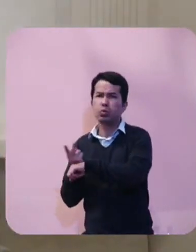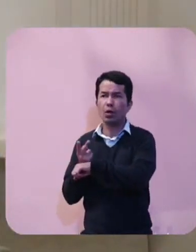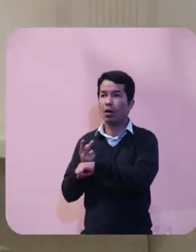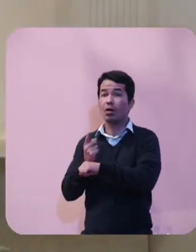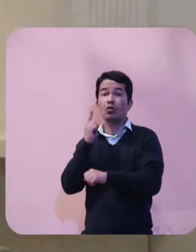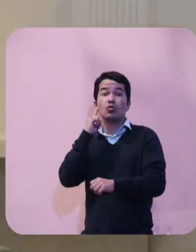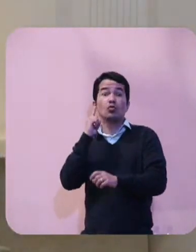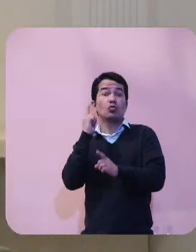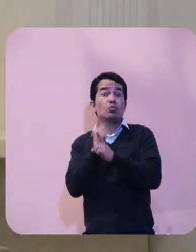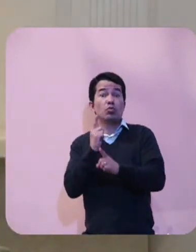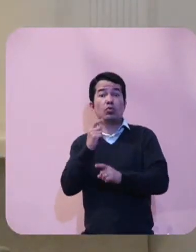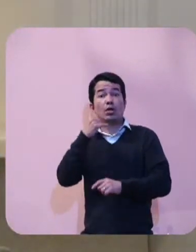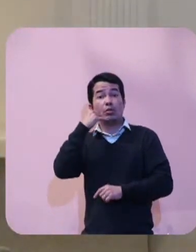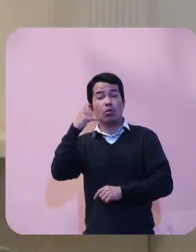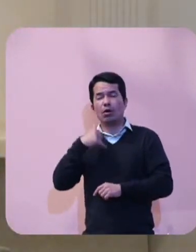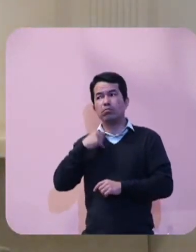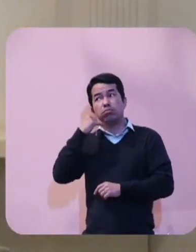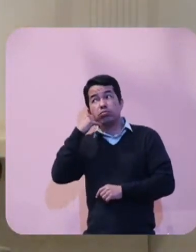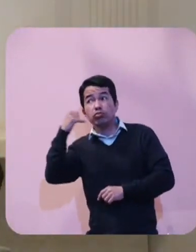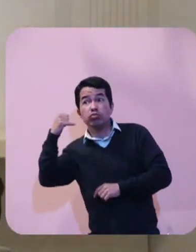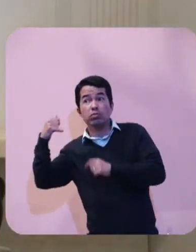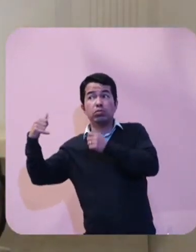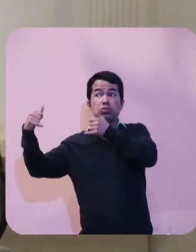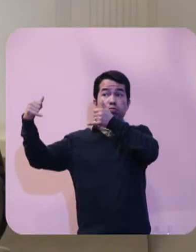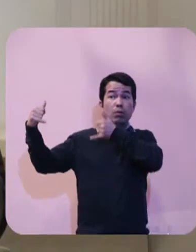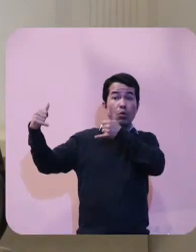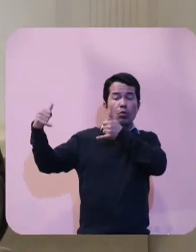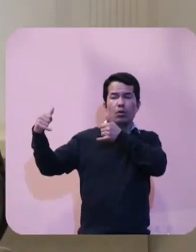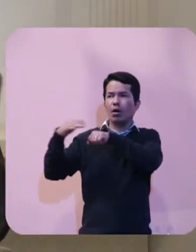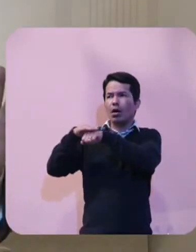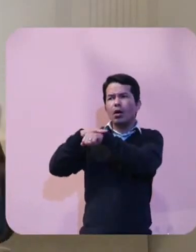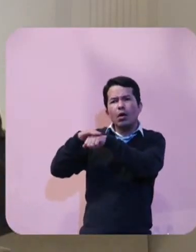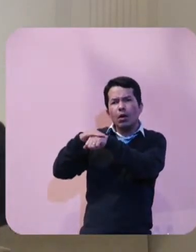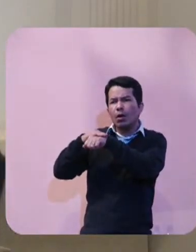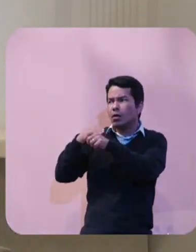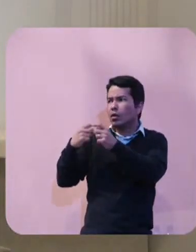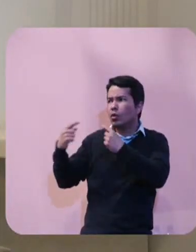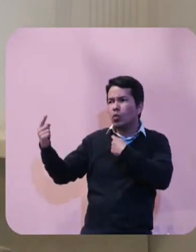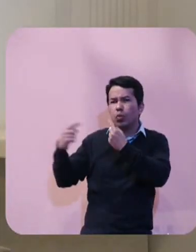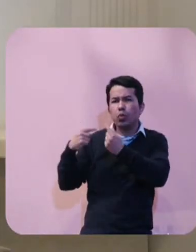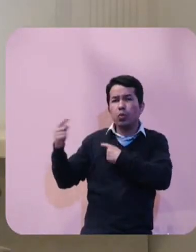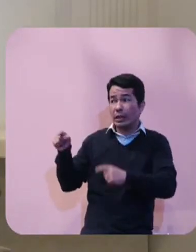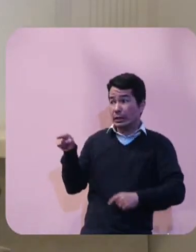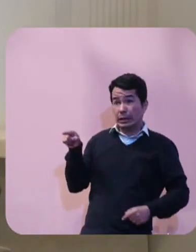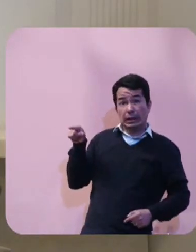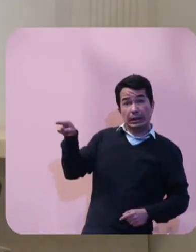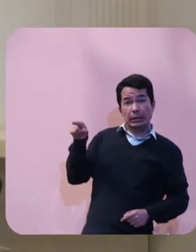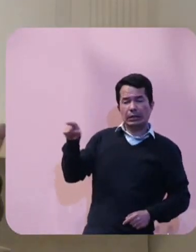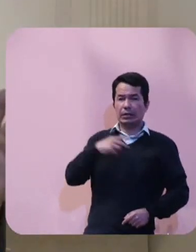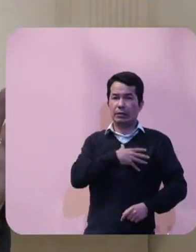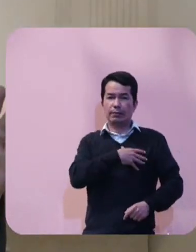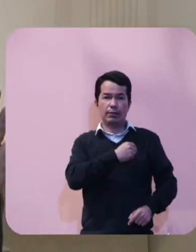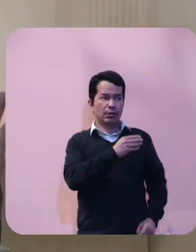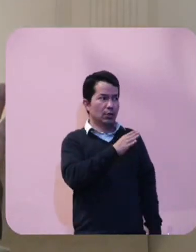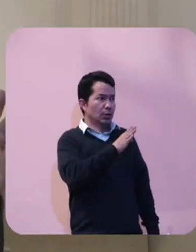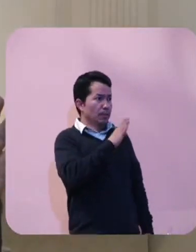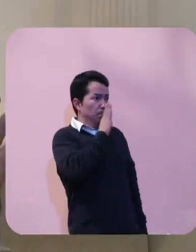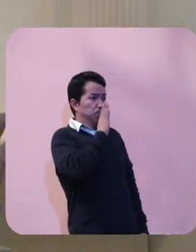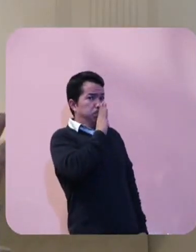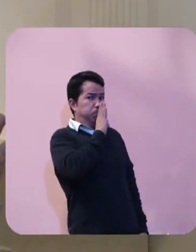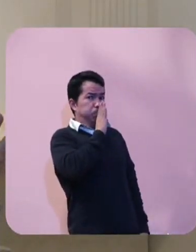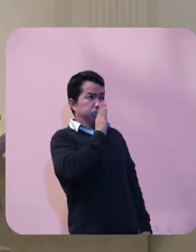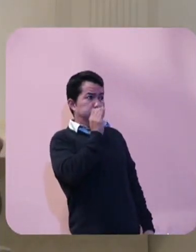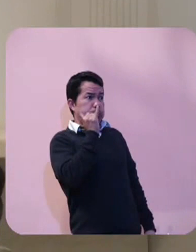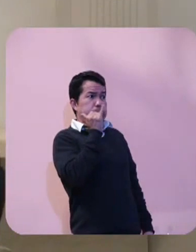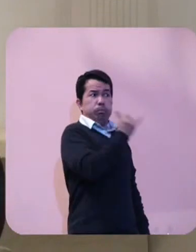filho. E quando o filho ouviu a voz do pai, não foi capaz de dizer nada, ficou mudo,